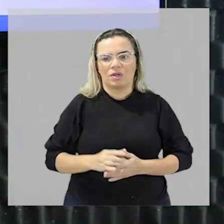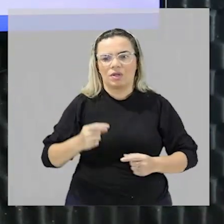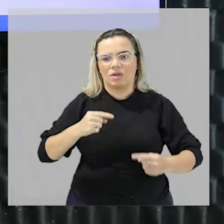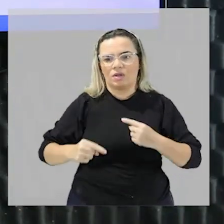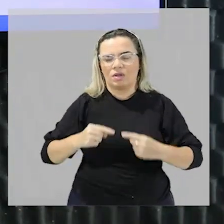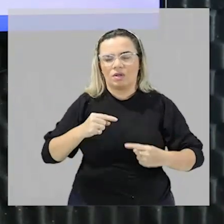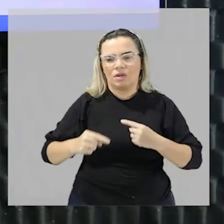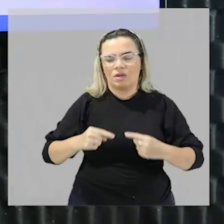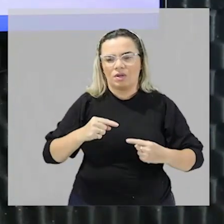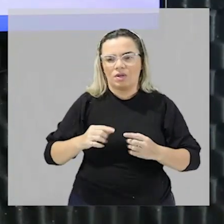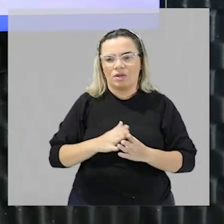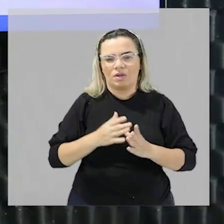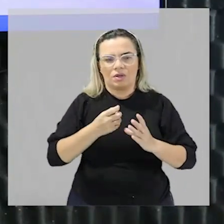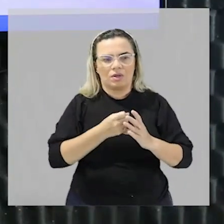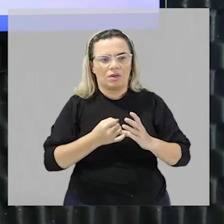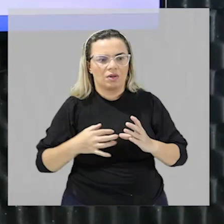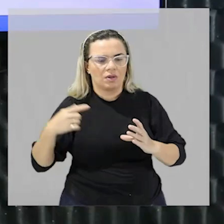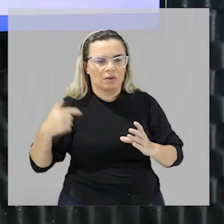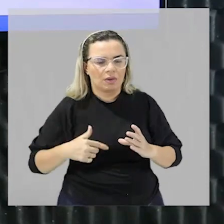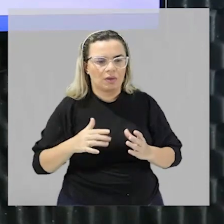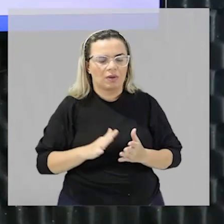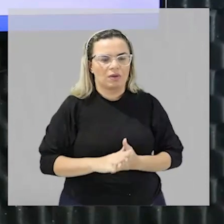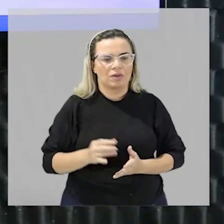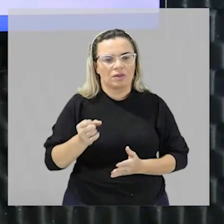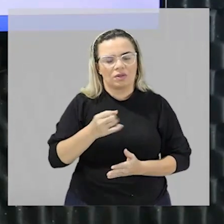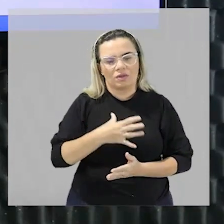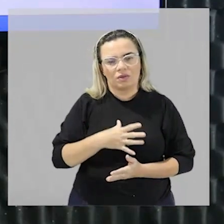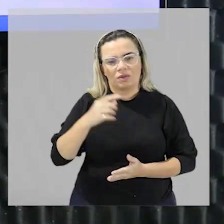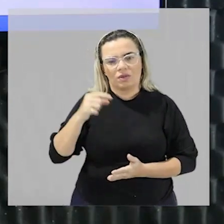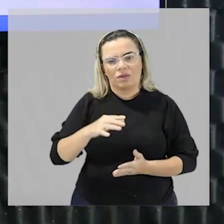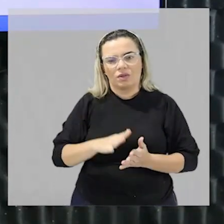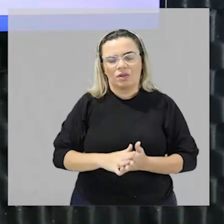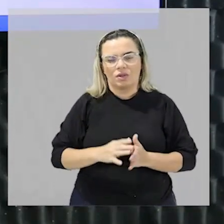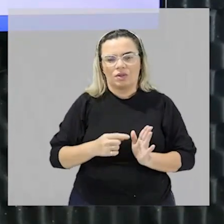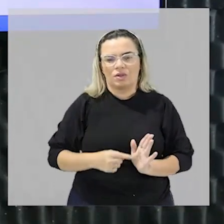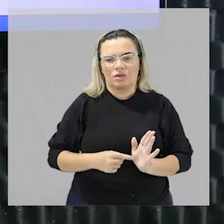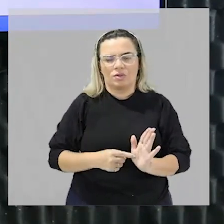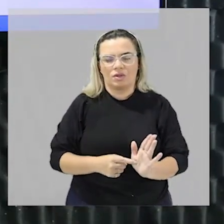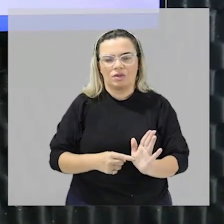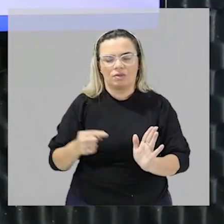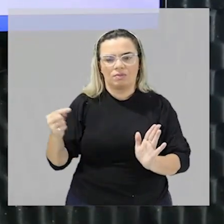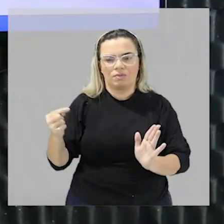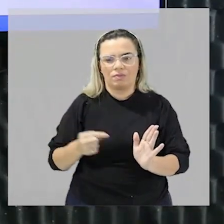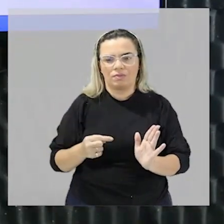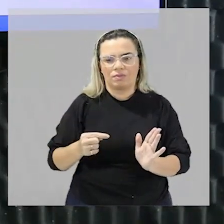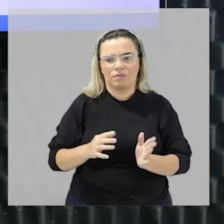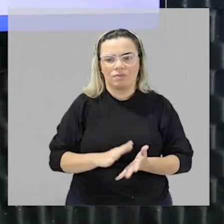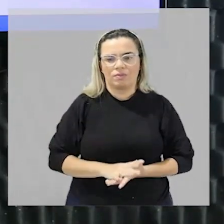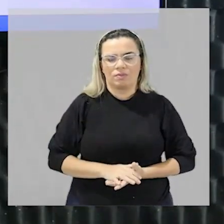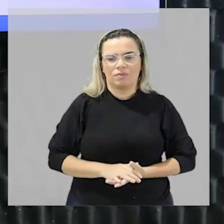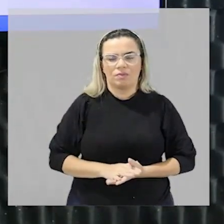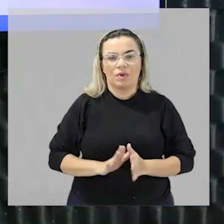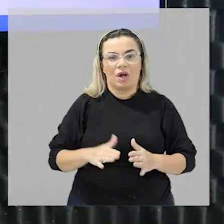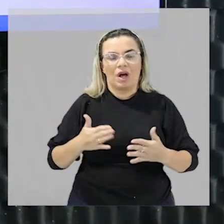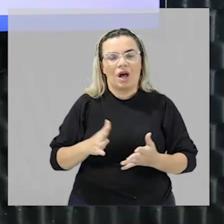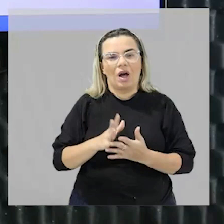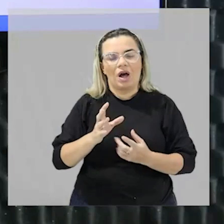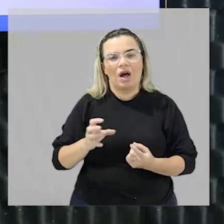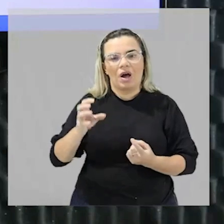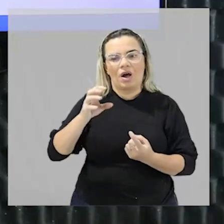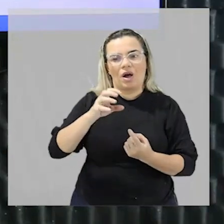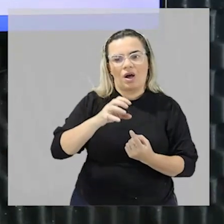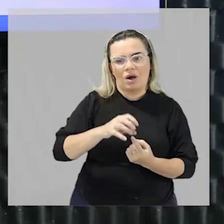se moldaram e se redefiniram naquela conjuntura acabaram por converter a coroa